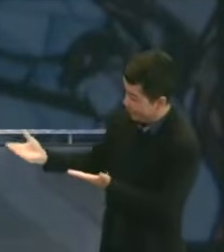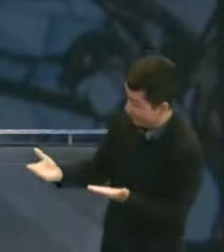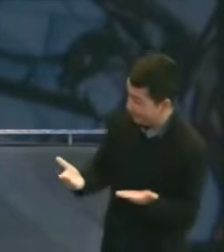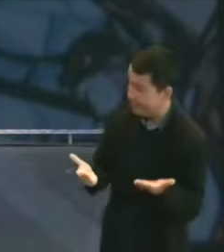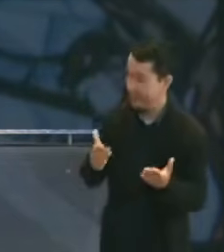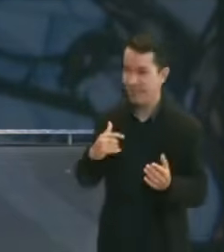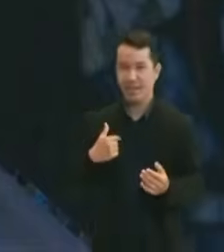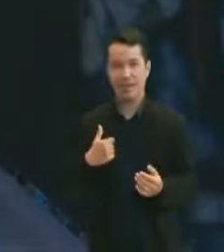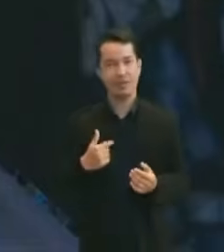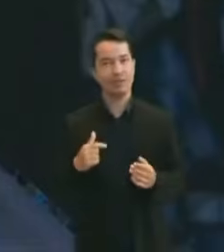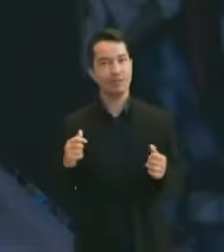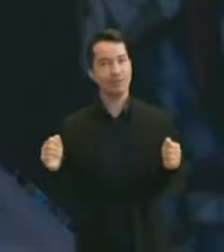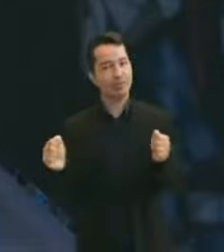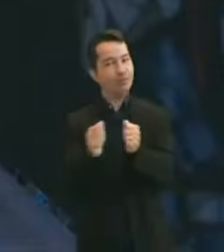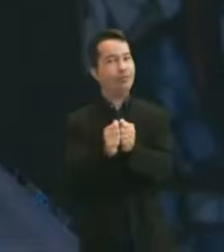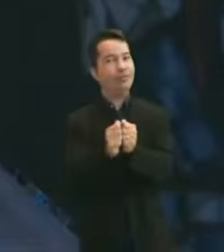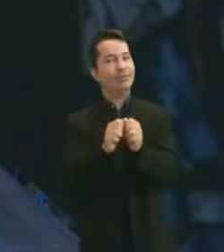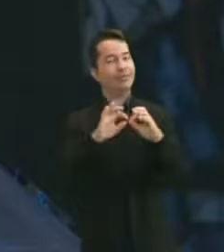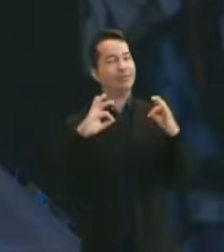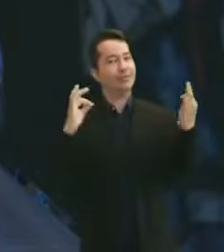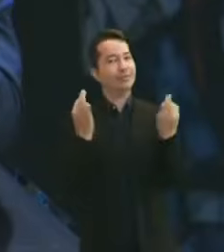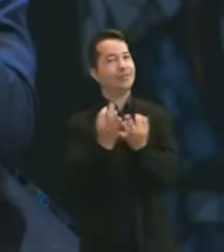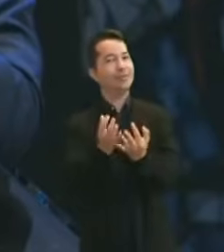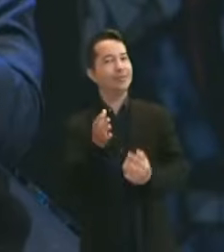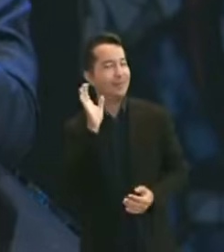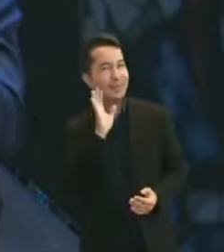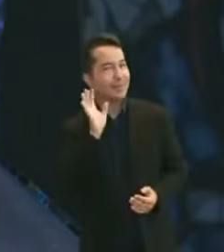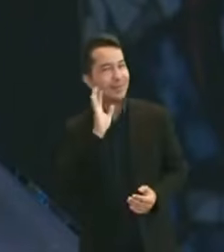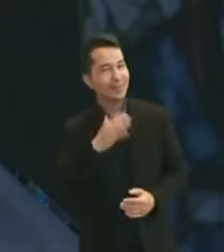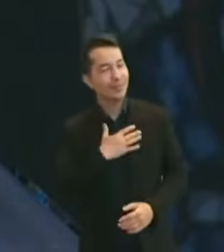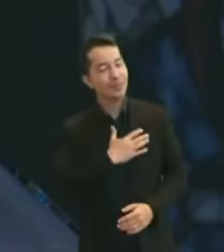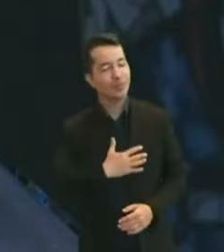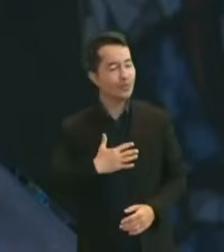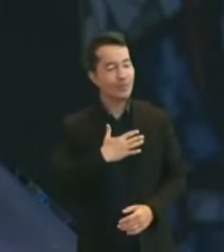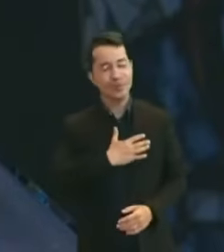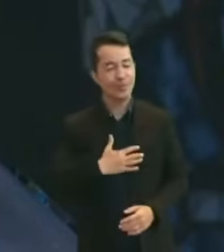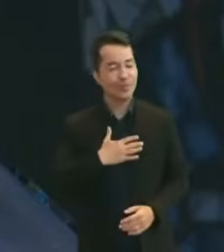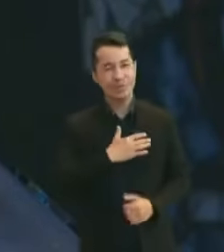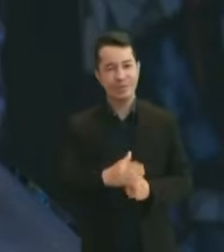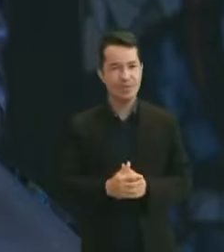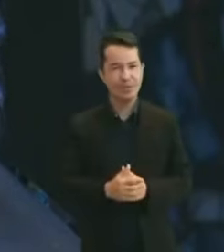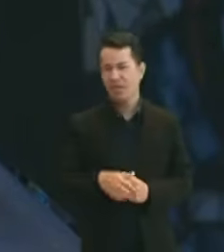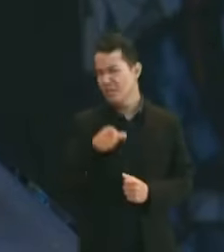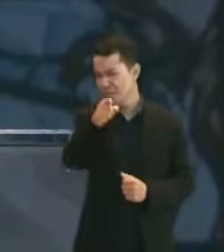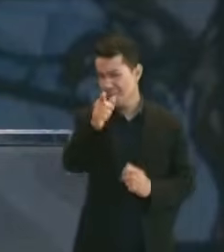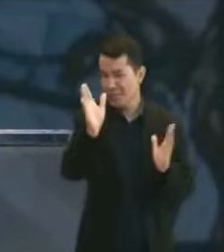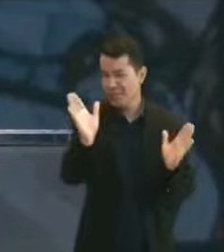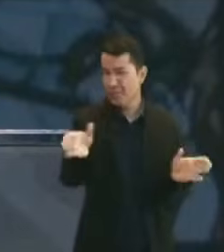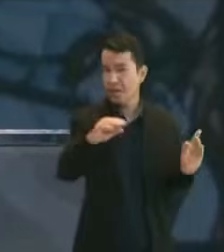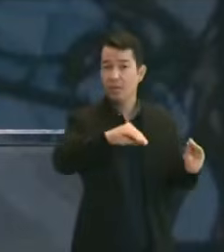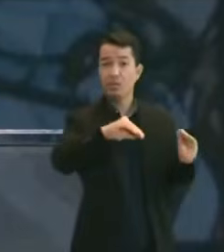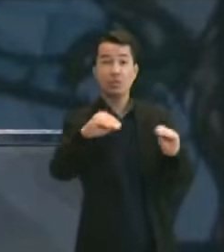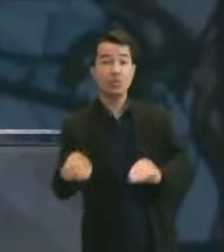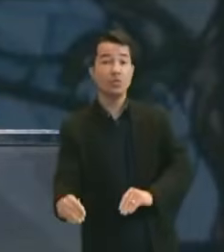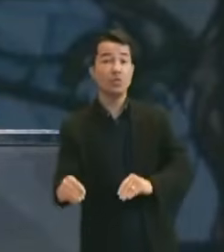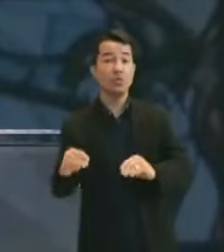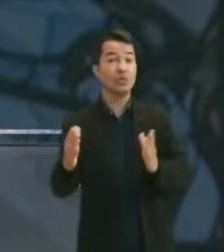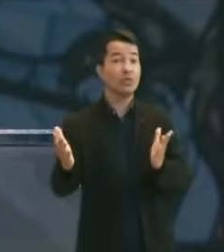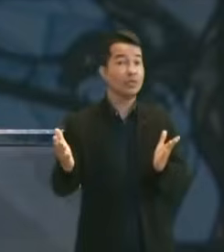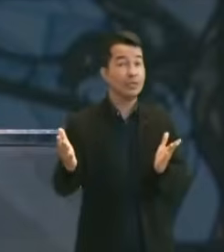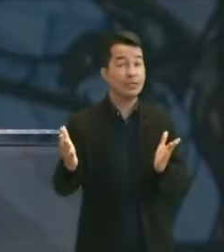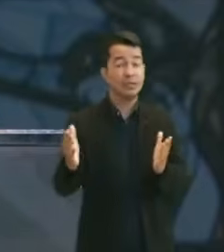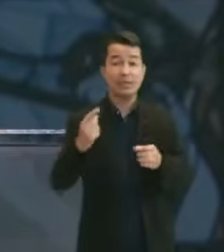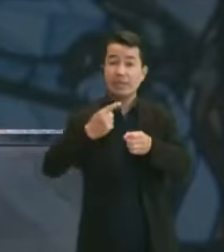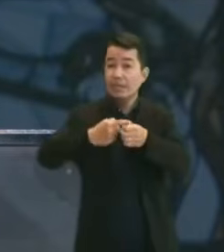precisava. Que tal na igreja? Você já mudou de igreja ou já precisou mudar de cidade e estar